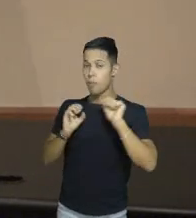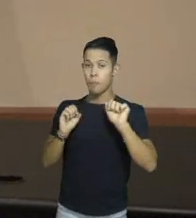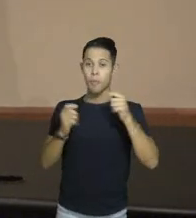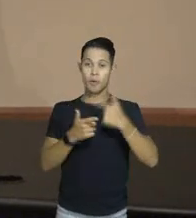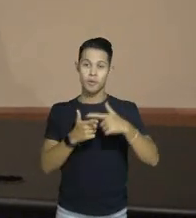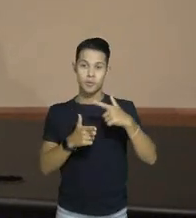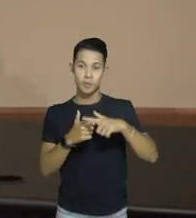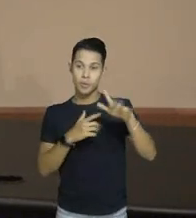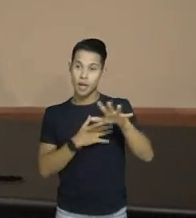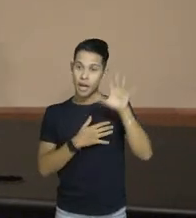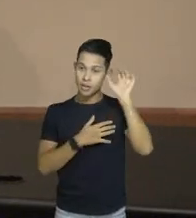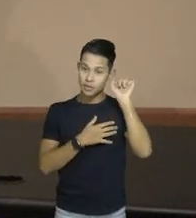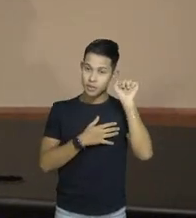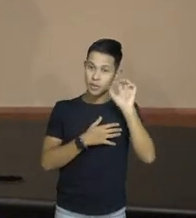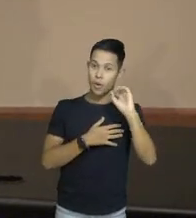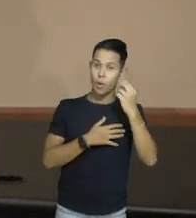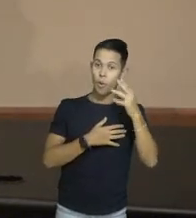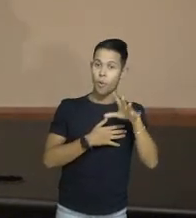associação auditivo-linguística.